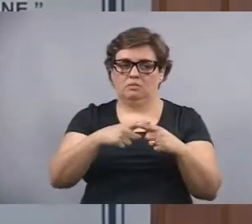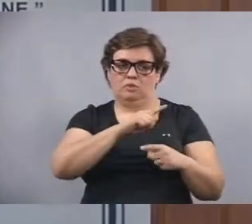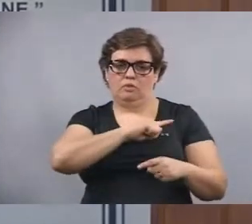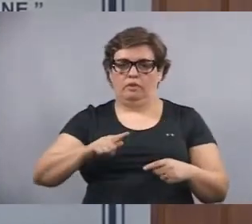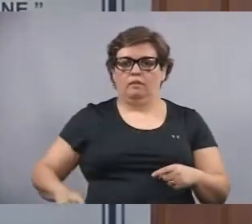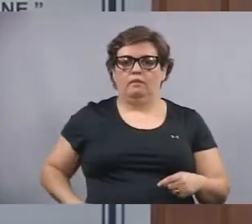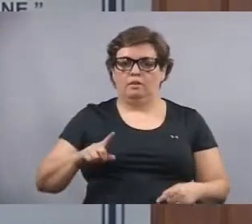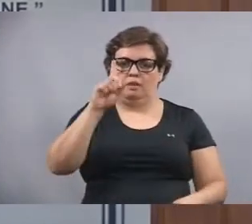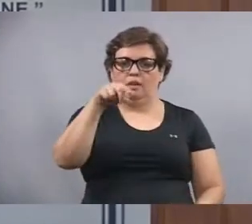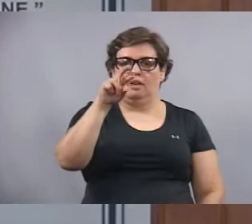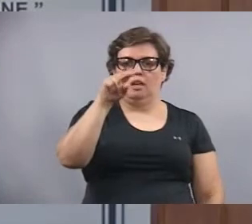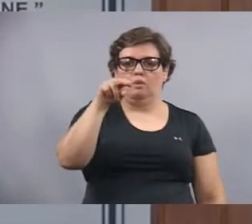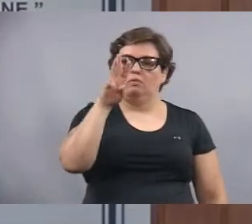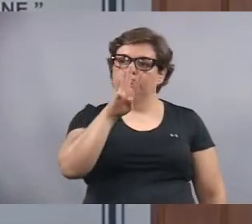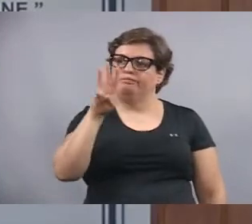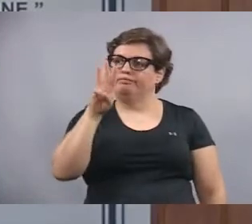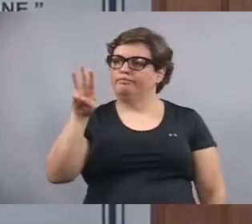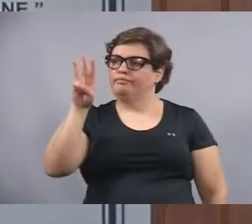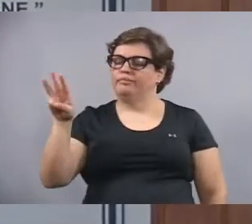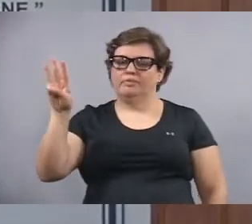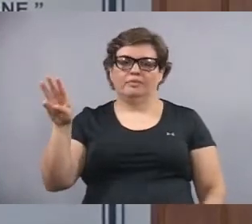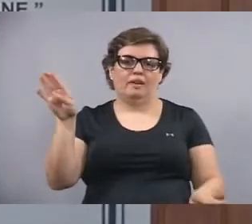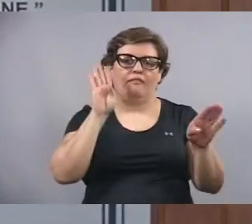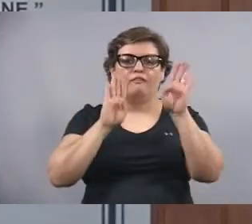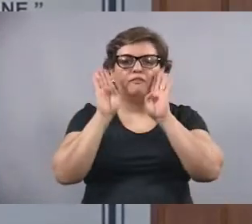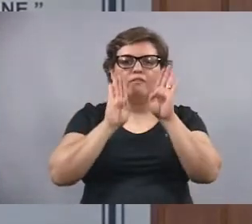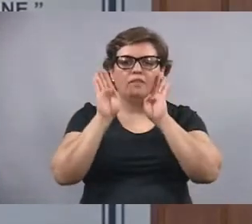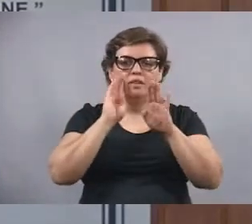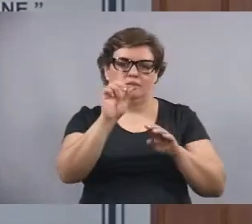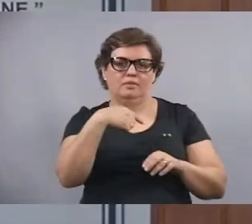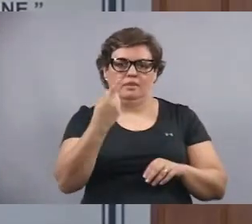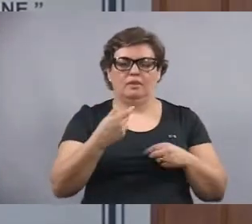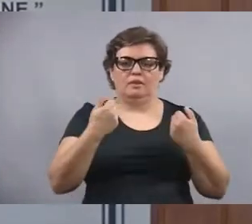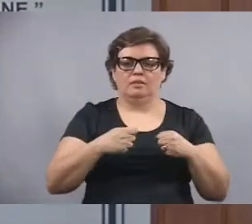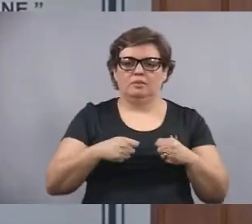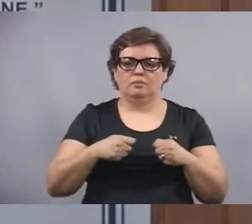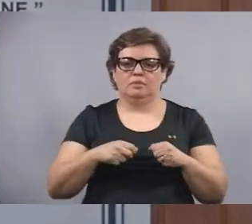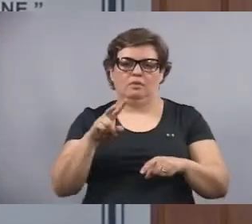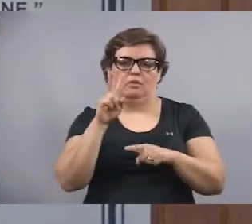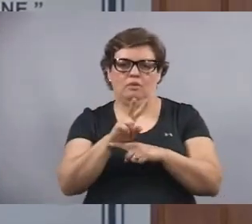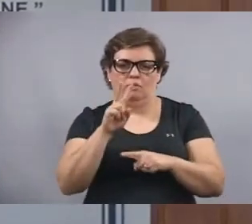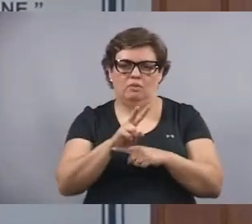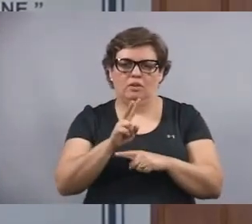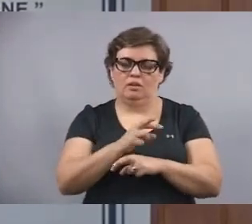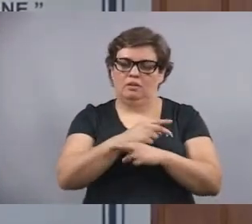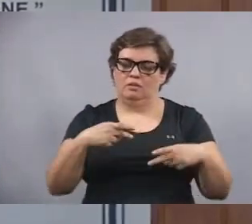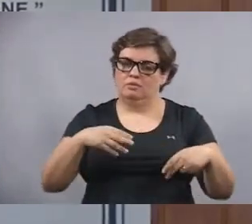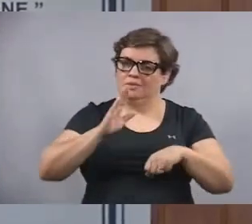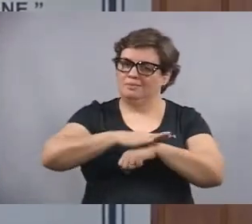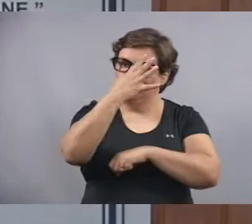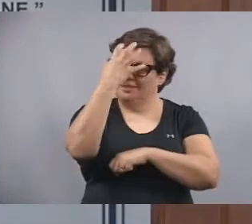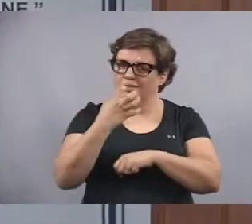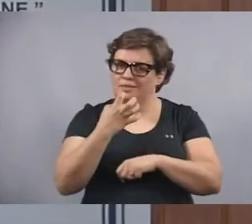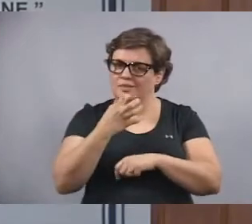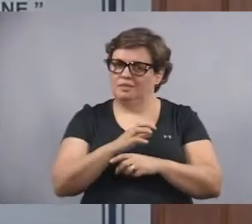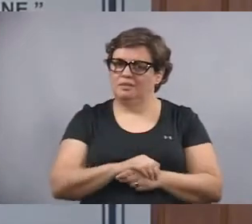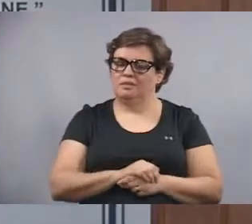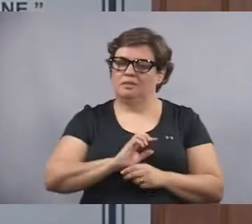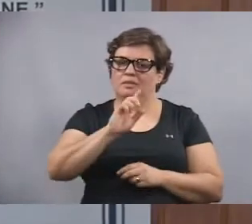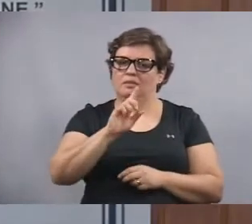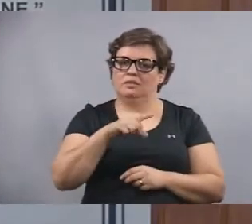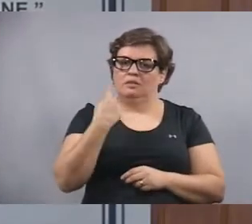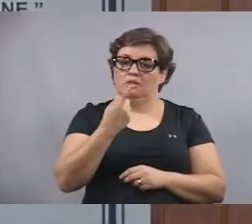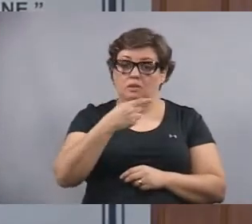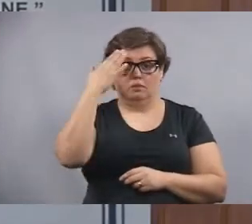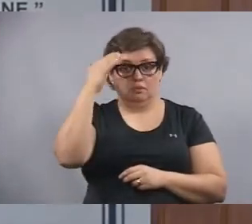está virtual, é governo de Facebook. Nós precisamos tratar os problemas com mais seriedade. E digo, nós sabemos